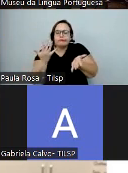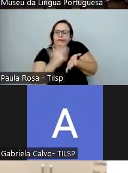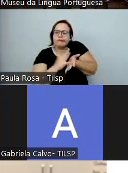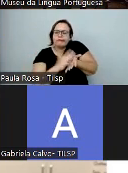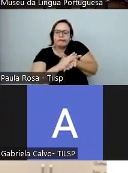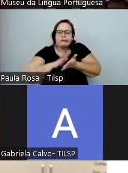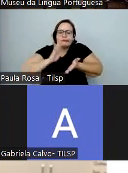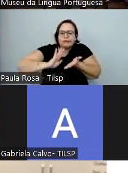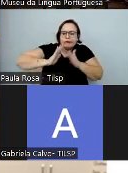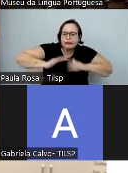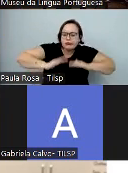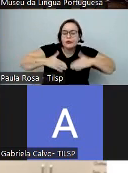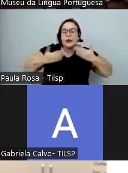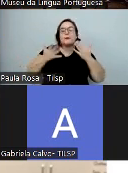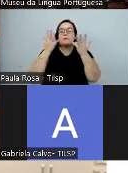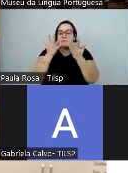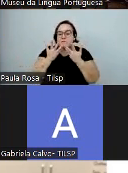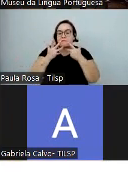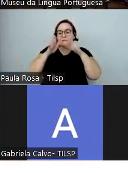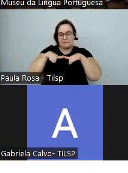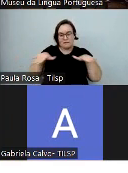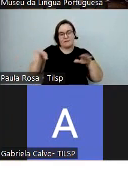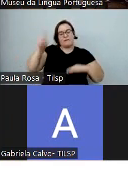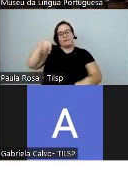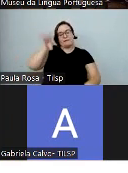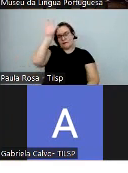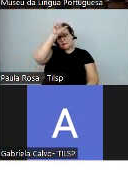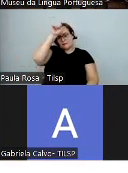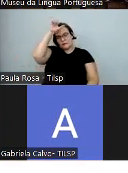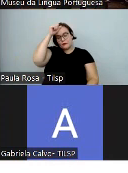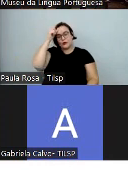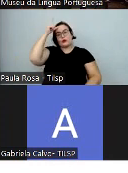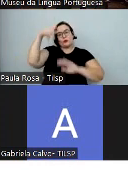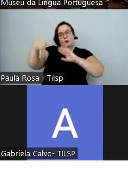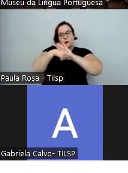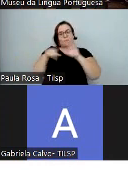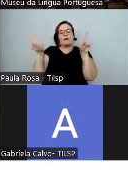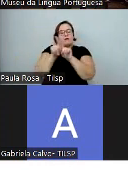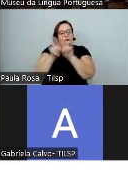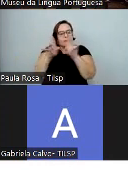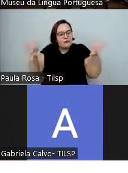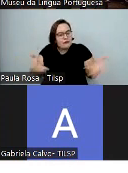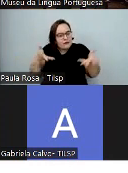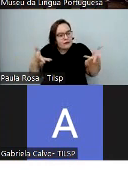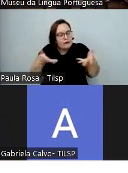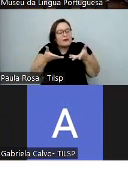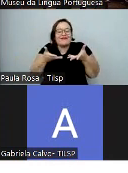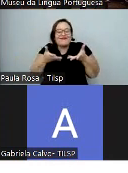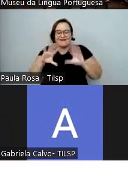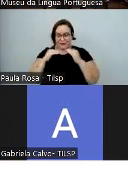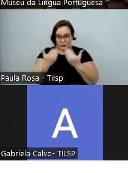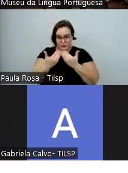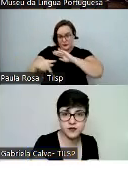as crianças então eles estão aprendendo sobre a própria cultura e valorizando os elementos da sua própria comunidade